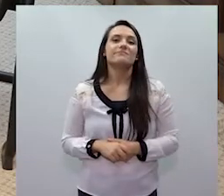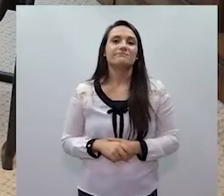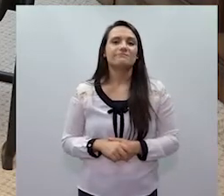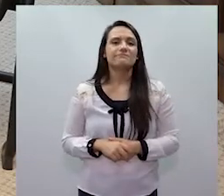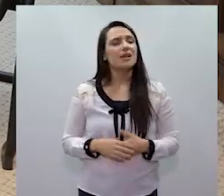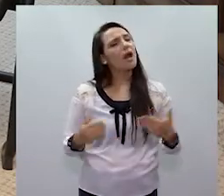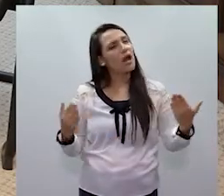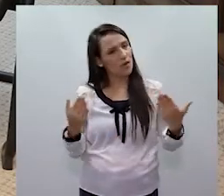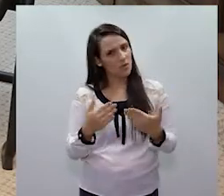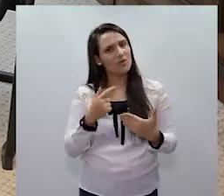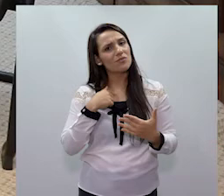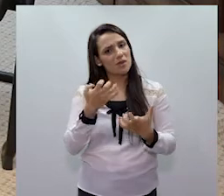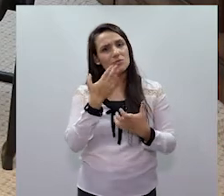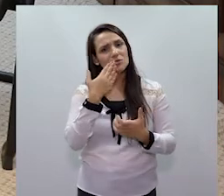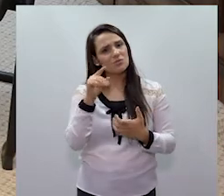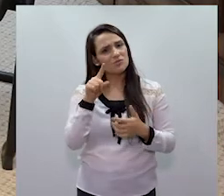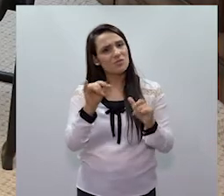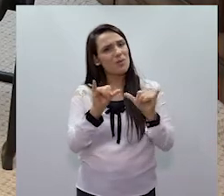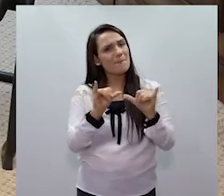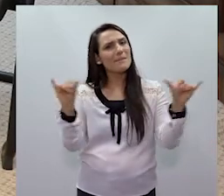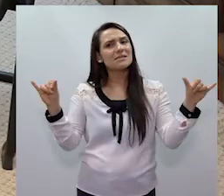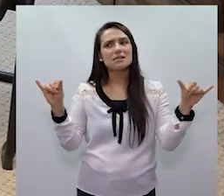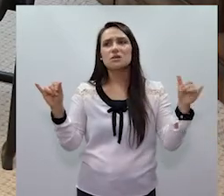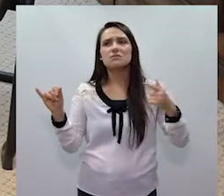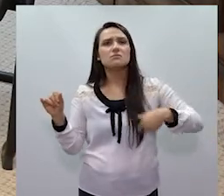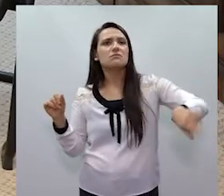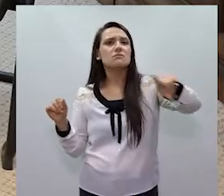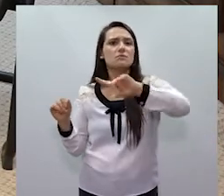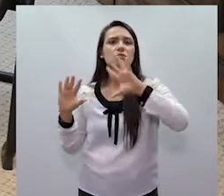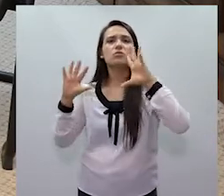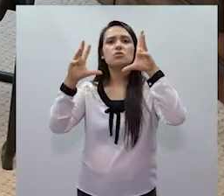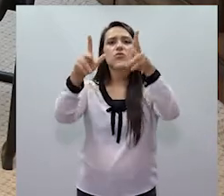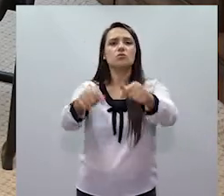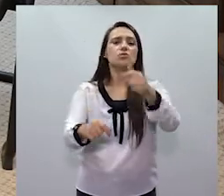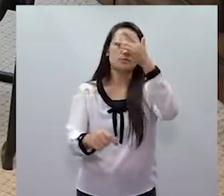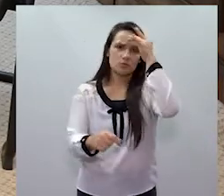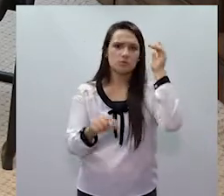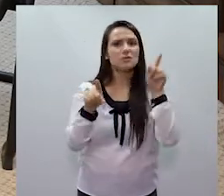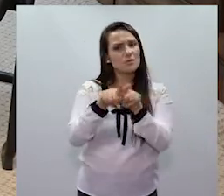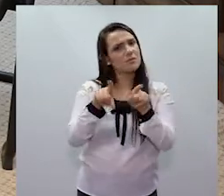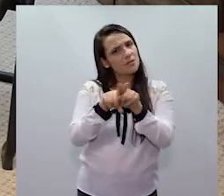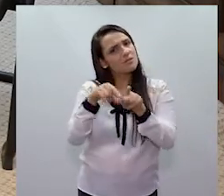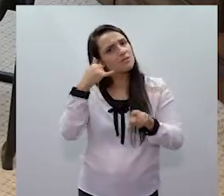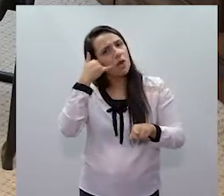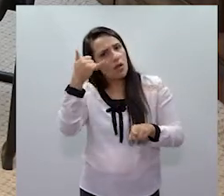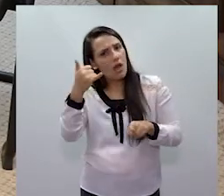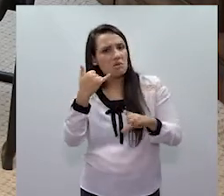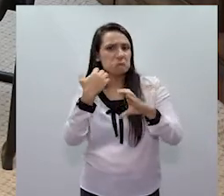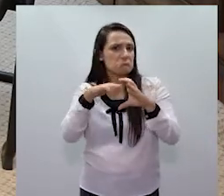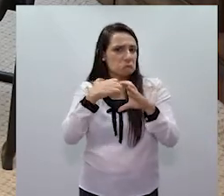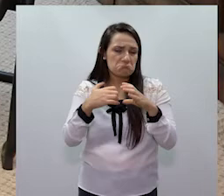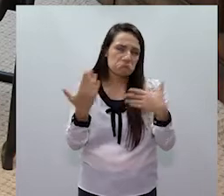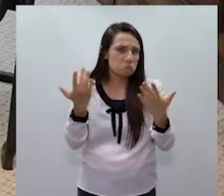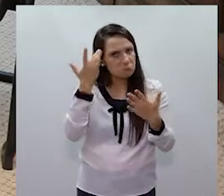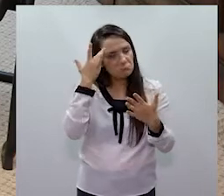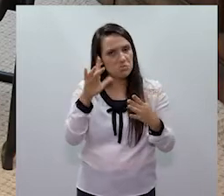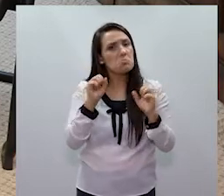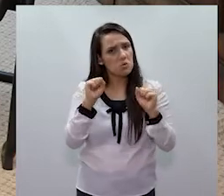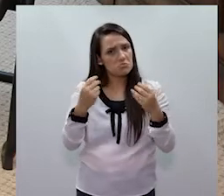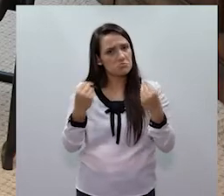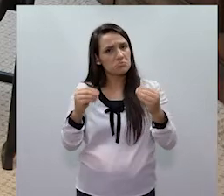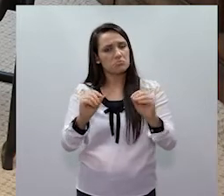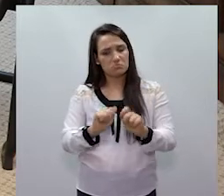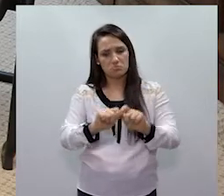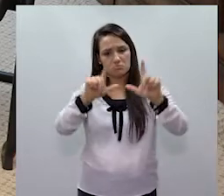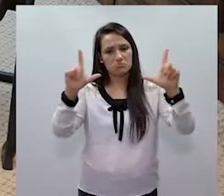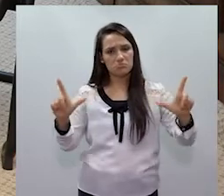doutora para falar, deixar essa mensagem final e também contatos, telefones, a gente pode reforçar isso aqui na